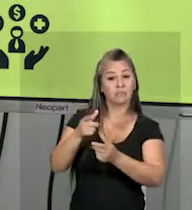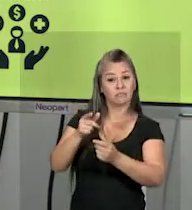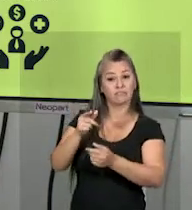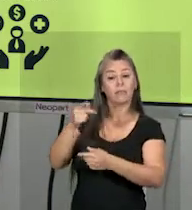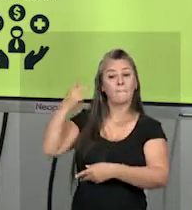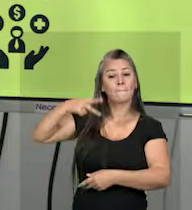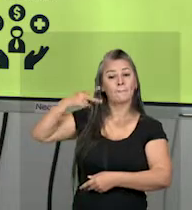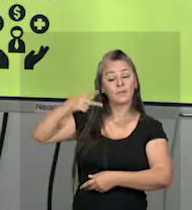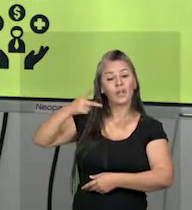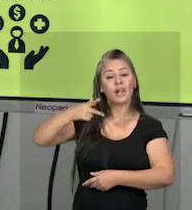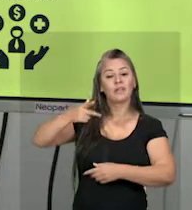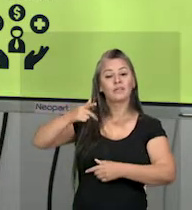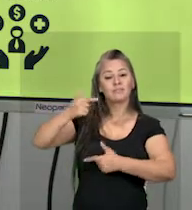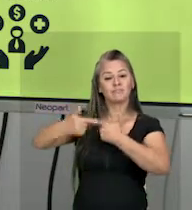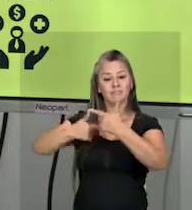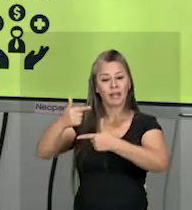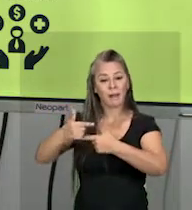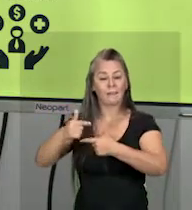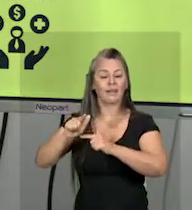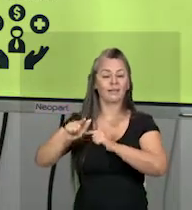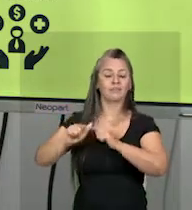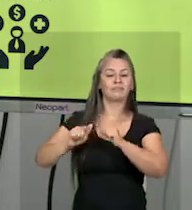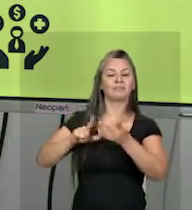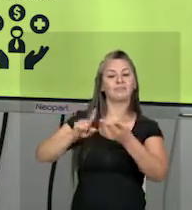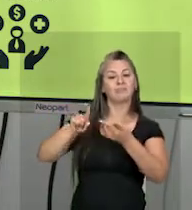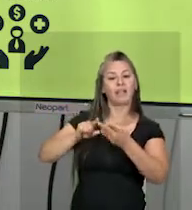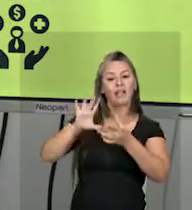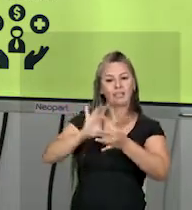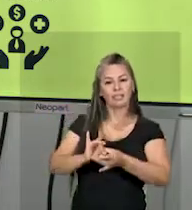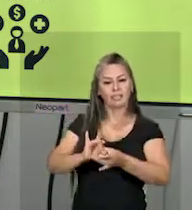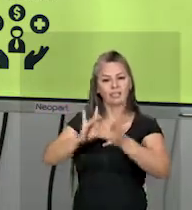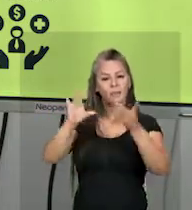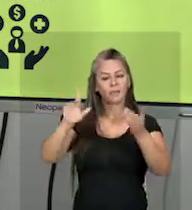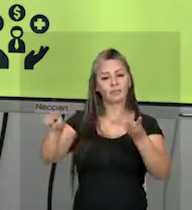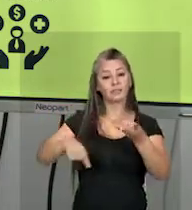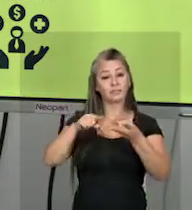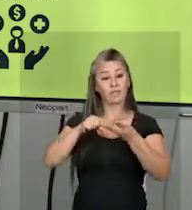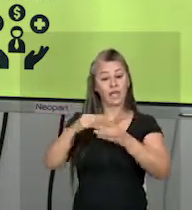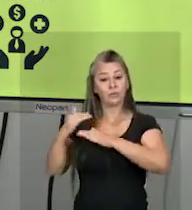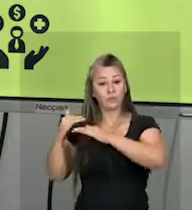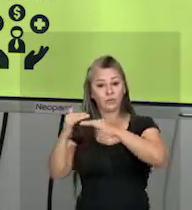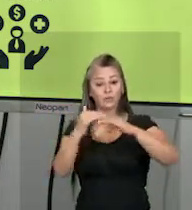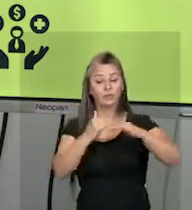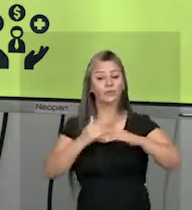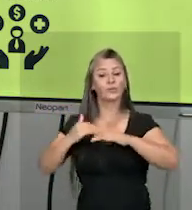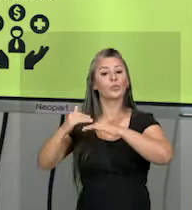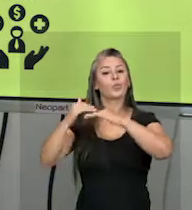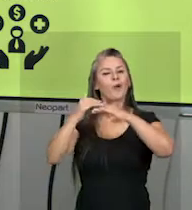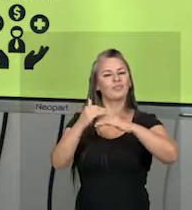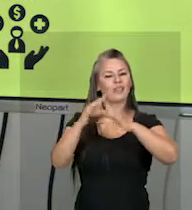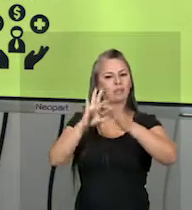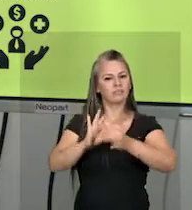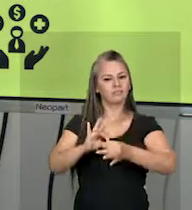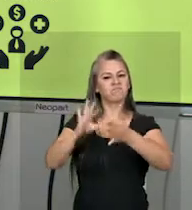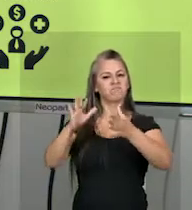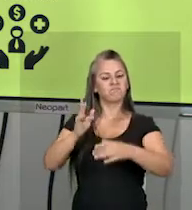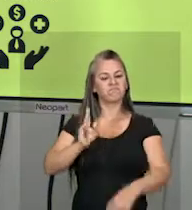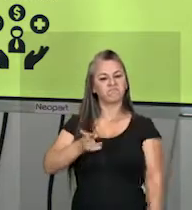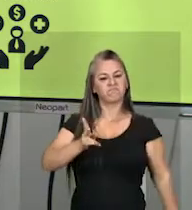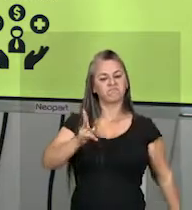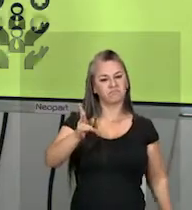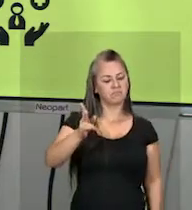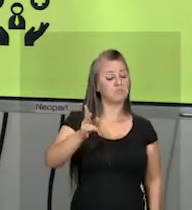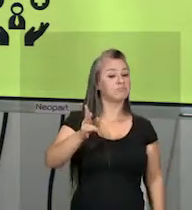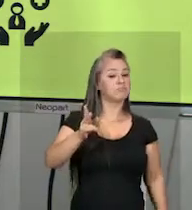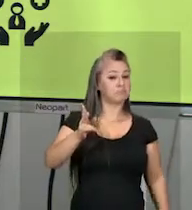a estabilidade, coesão social, democracia, né, igualdade e liberdade convivem bem, né?